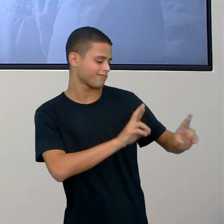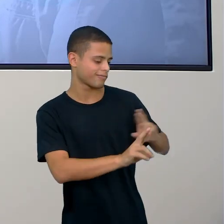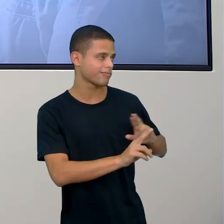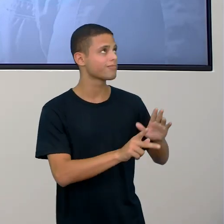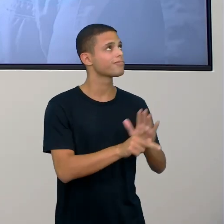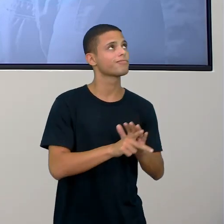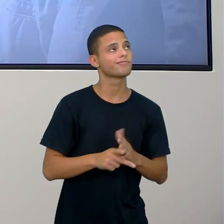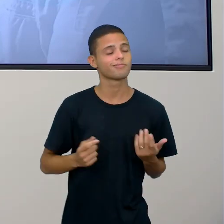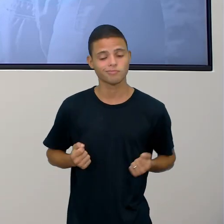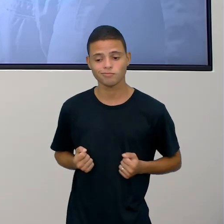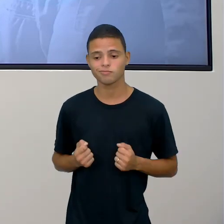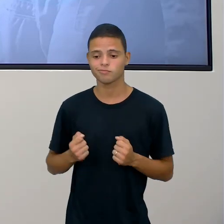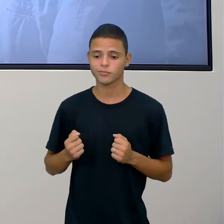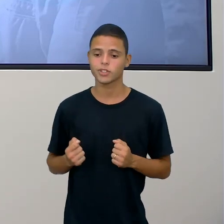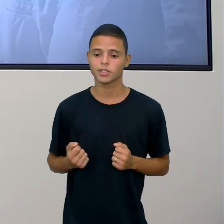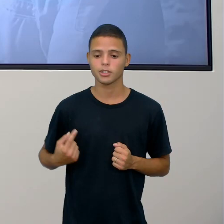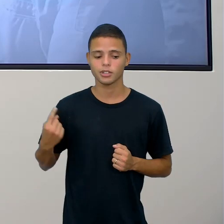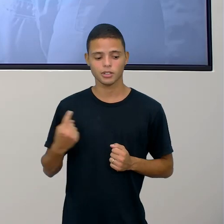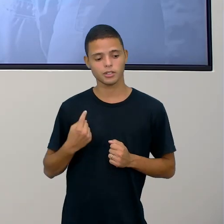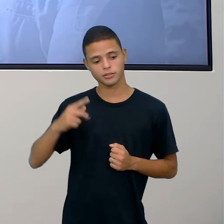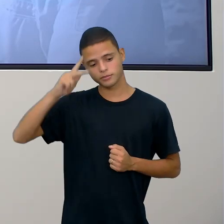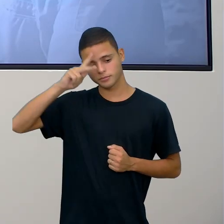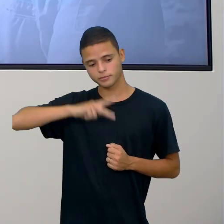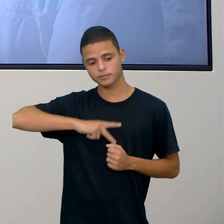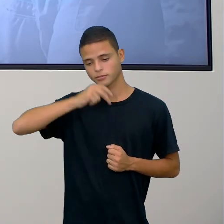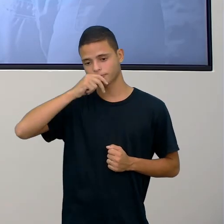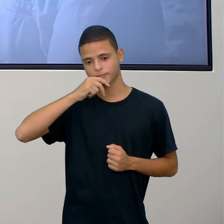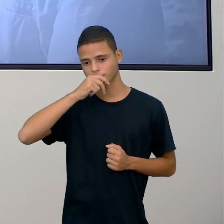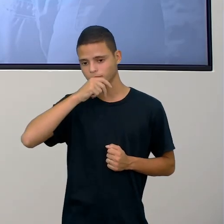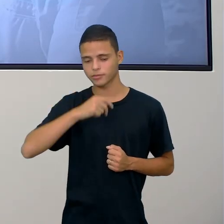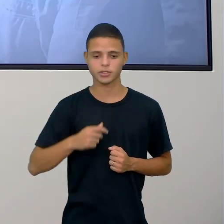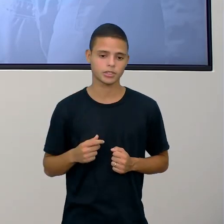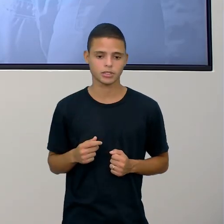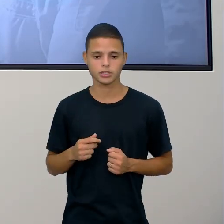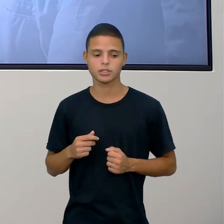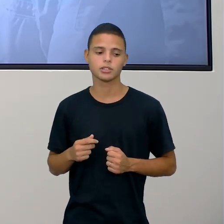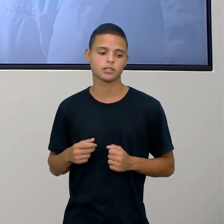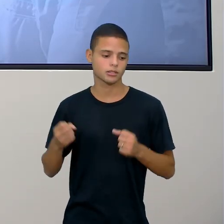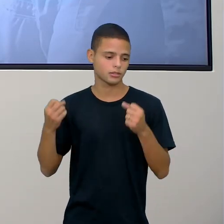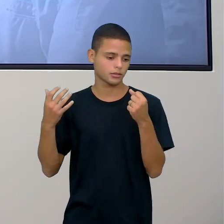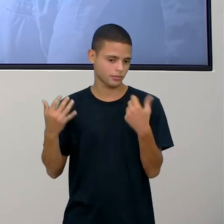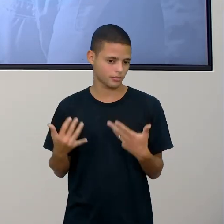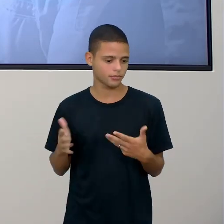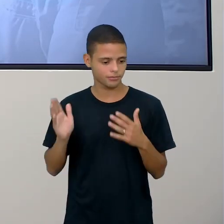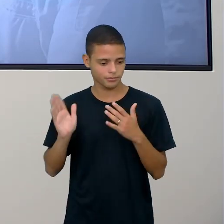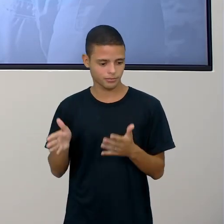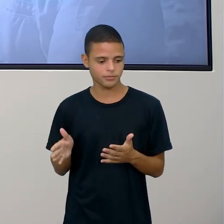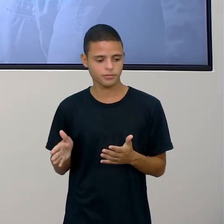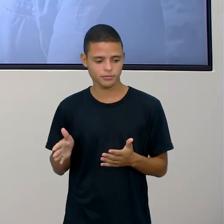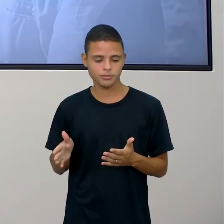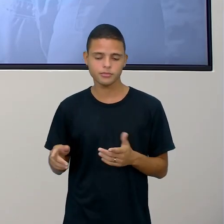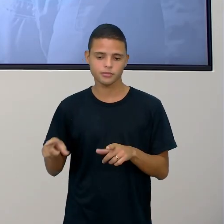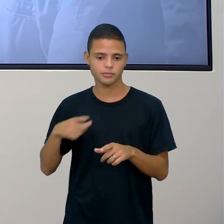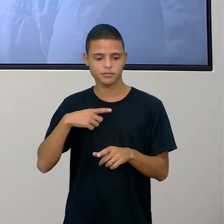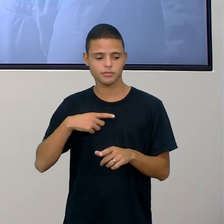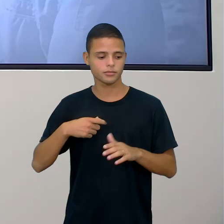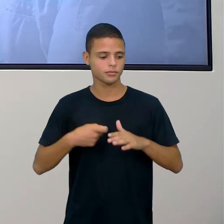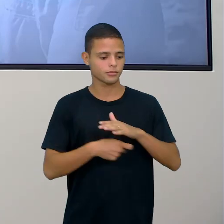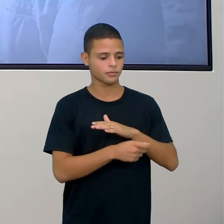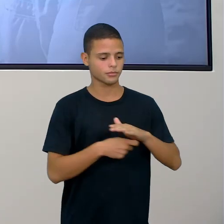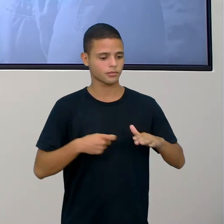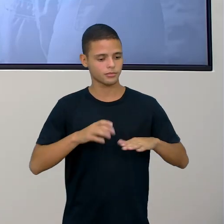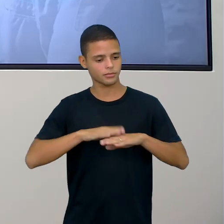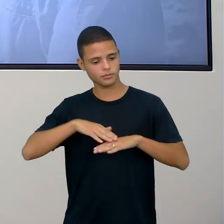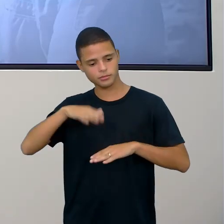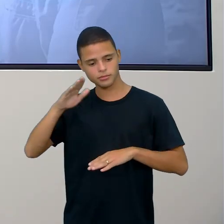Então, o setor privado, ele vai, aliás, eu falei poder, o setor privado ele vai investir mais